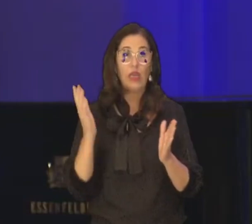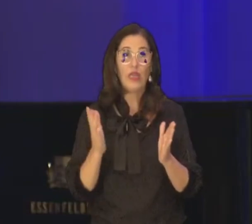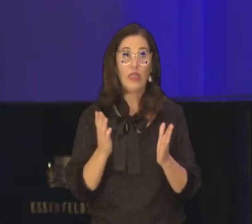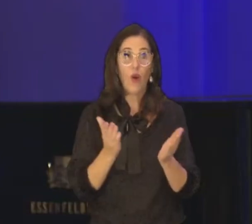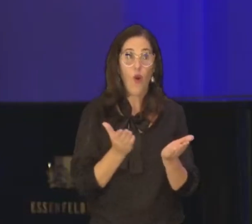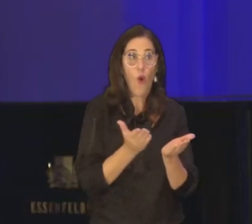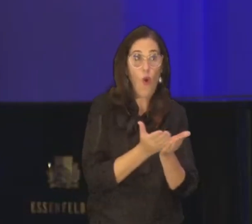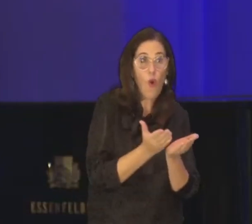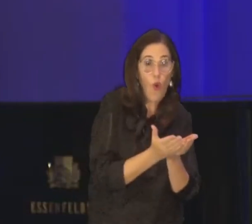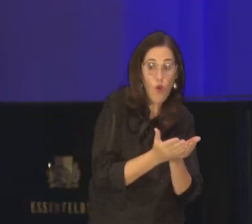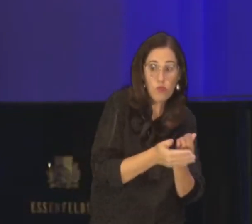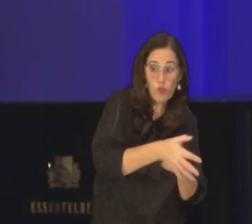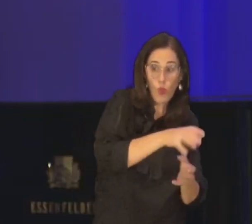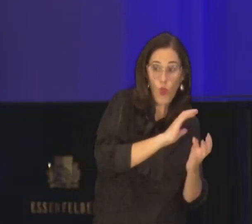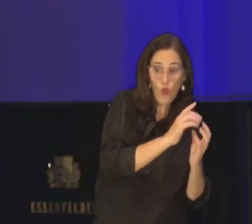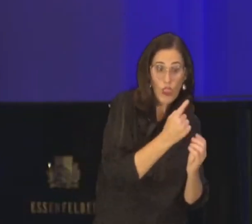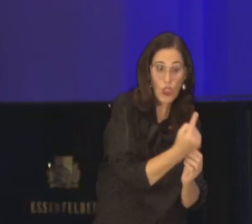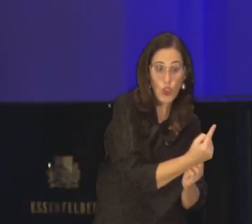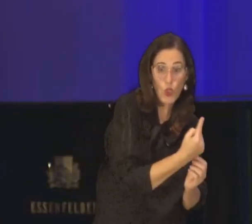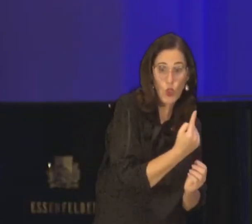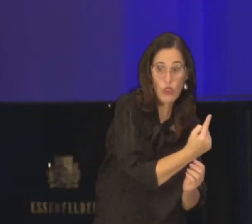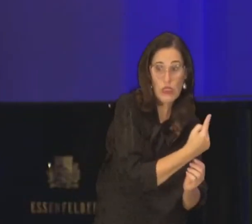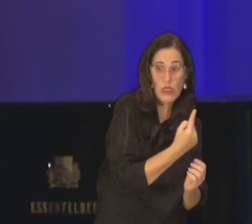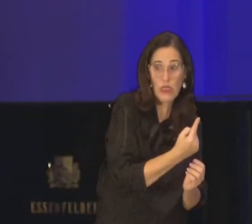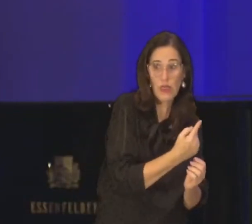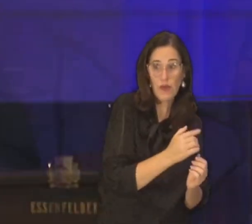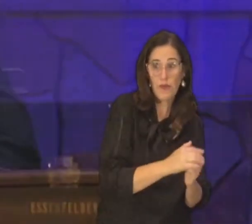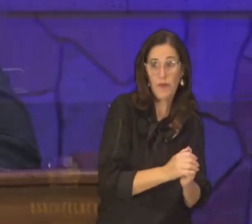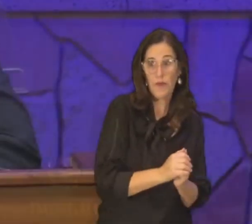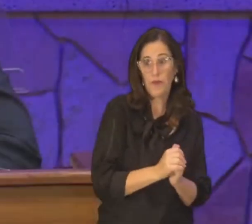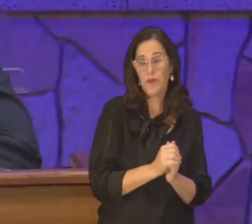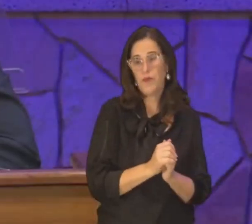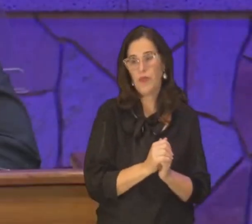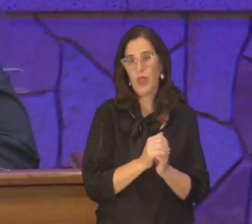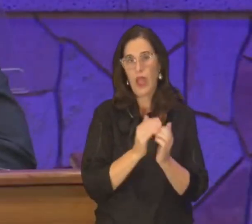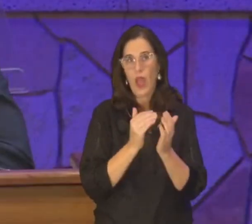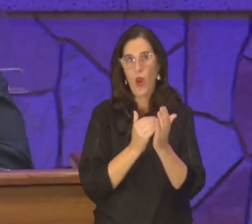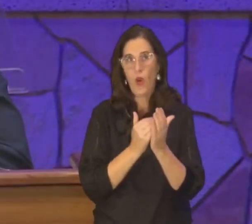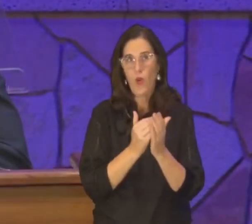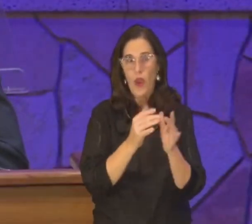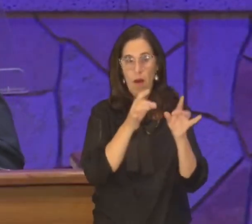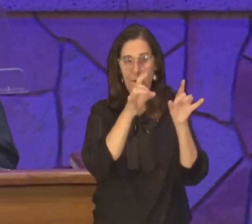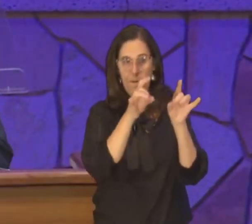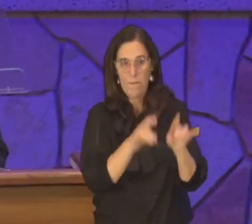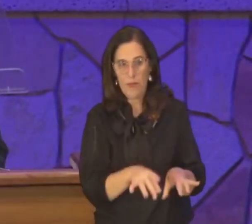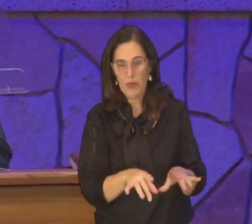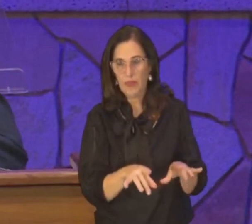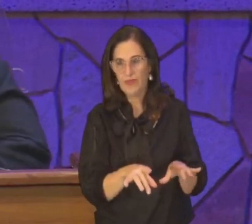sozinhos entre si, e eles passam ao desamparo da lei.